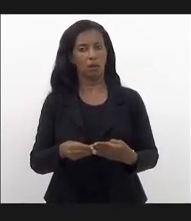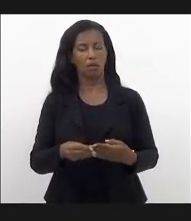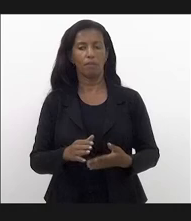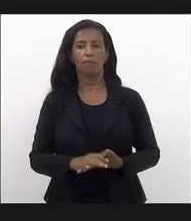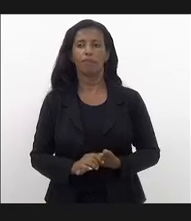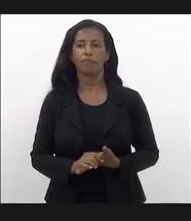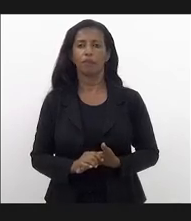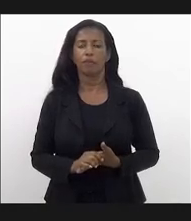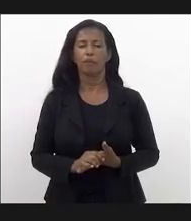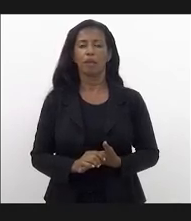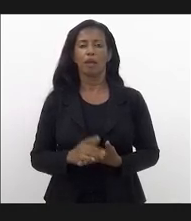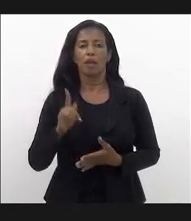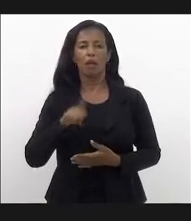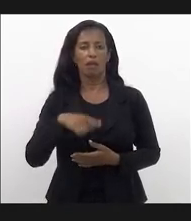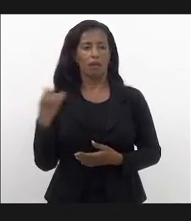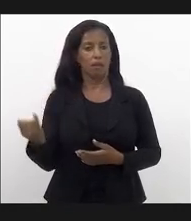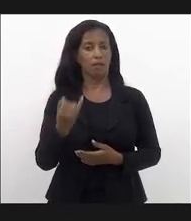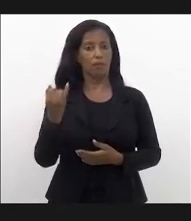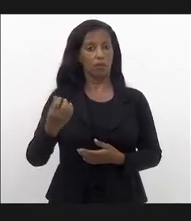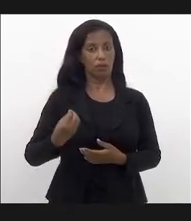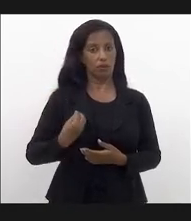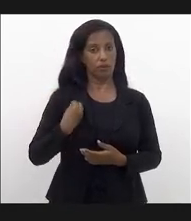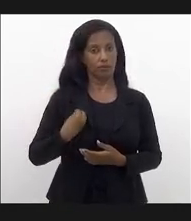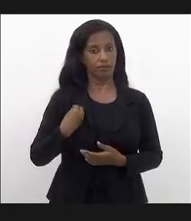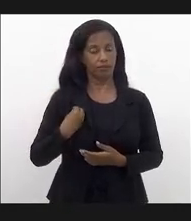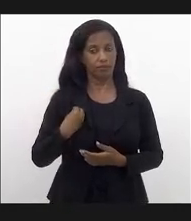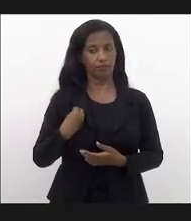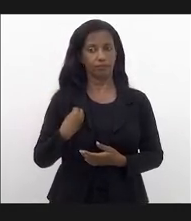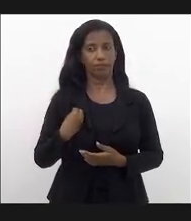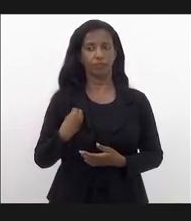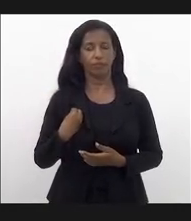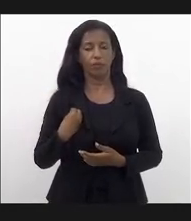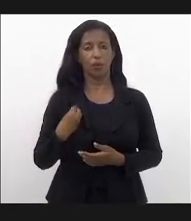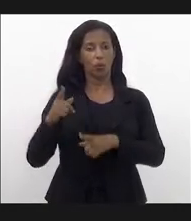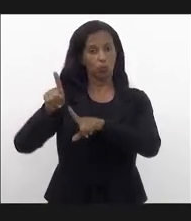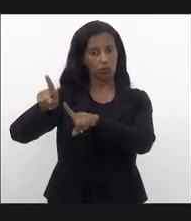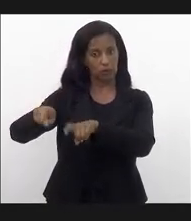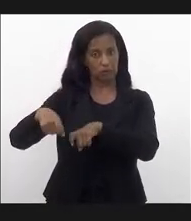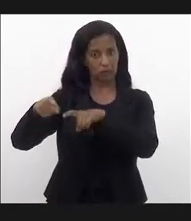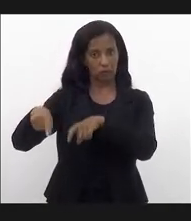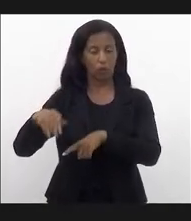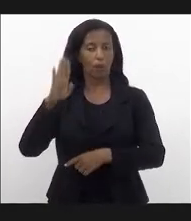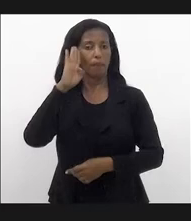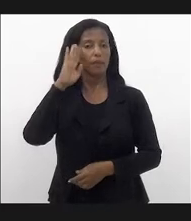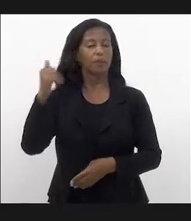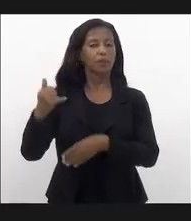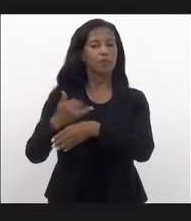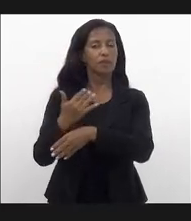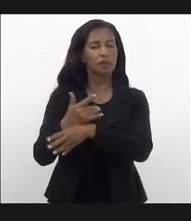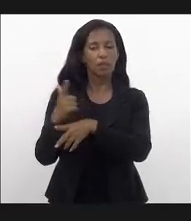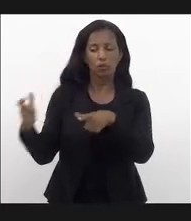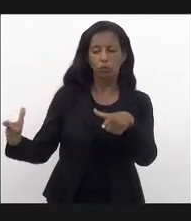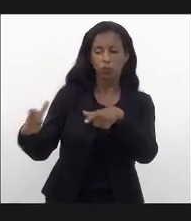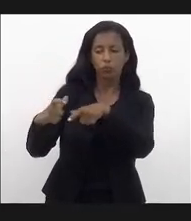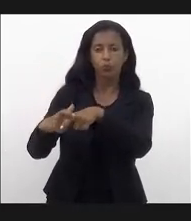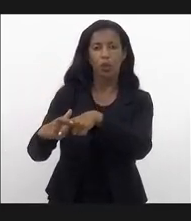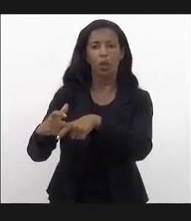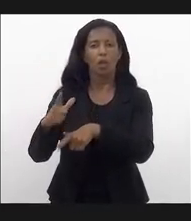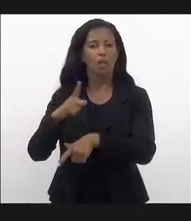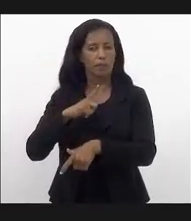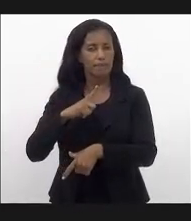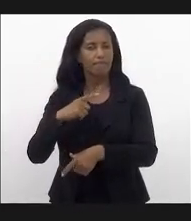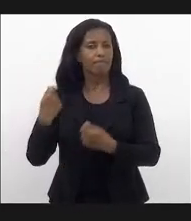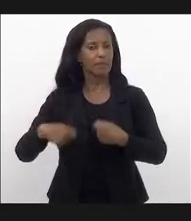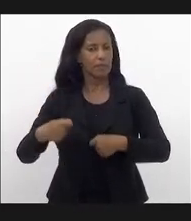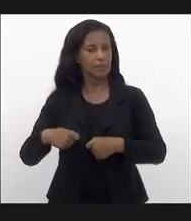porque é importante a presença do governo do estado no interior principalmente as cidades menores se ressentem muito